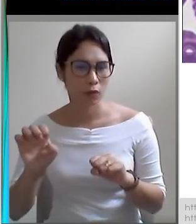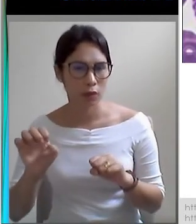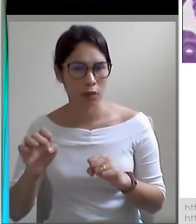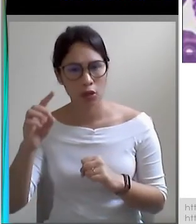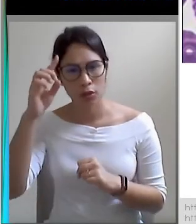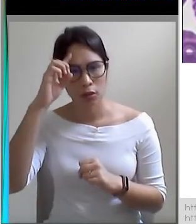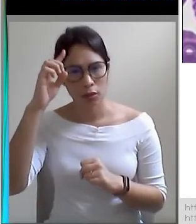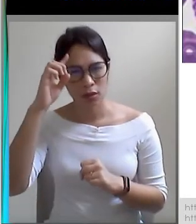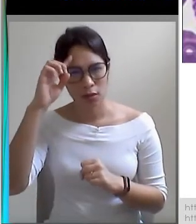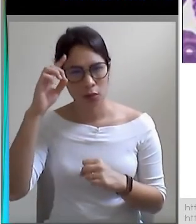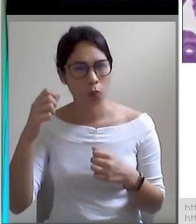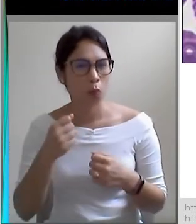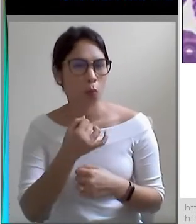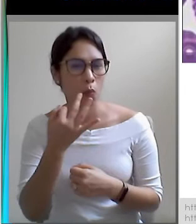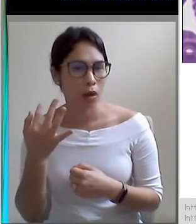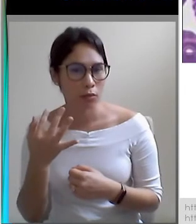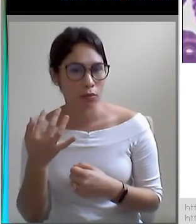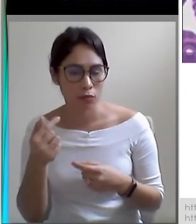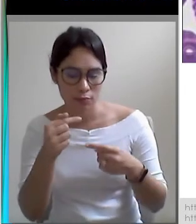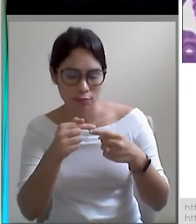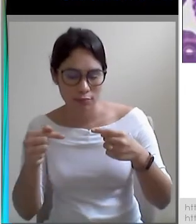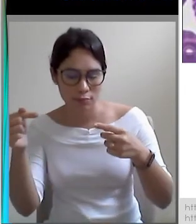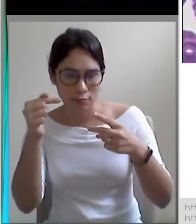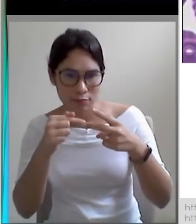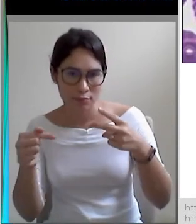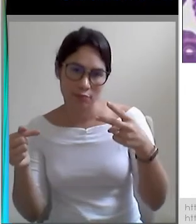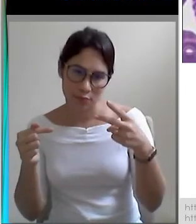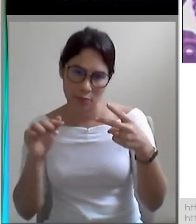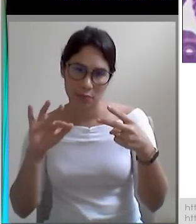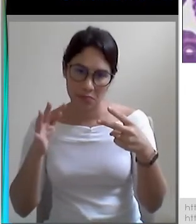Eosinófilos, por volta de 1 a 2 semanas.